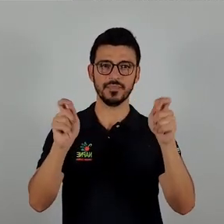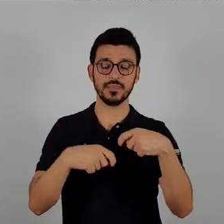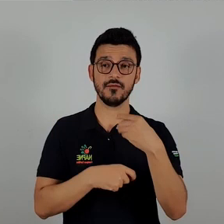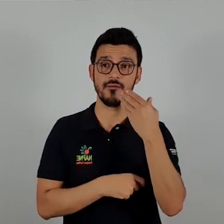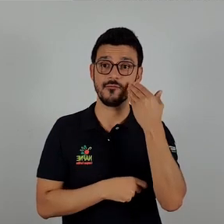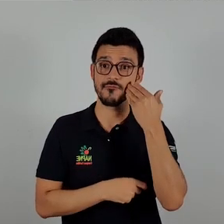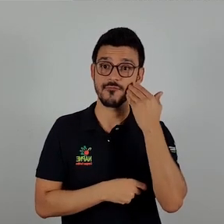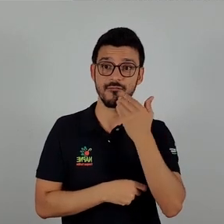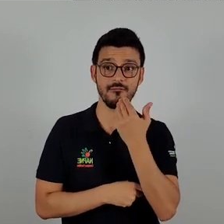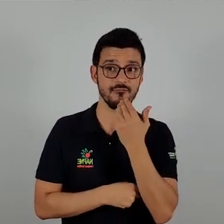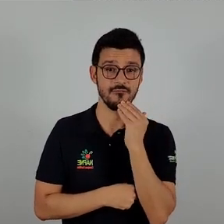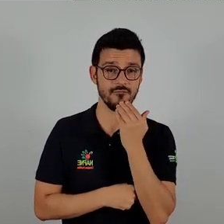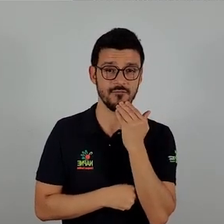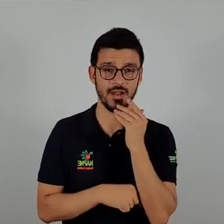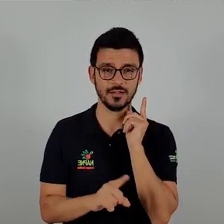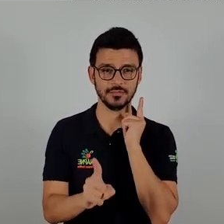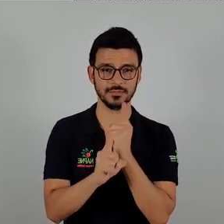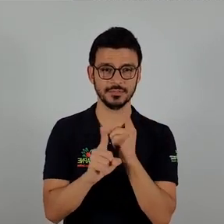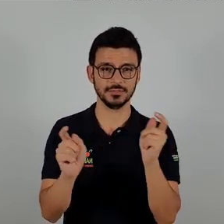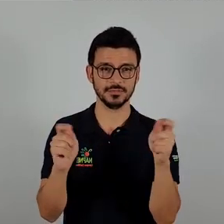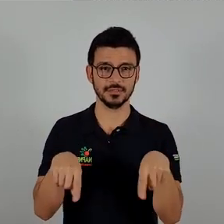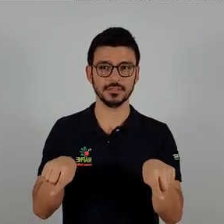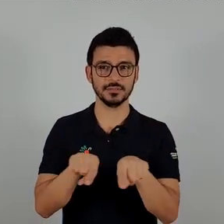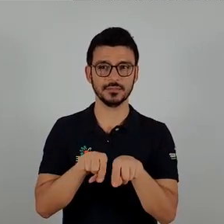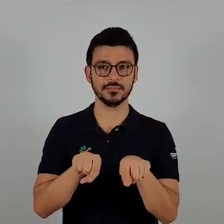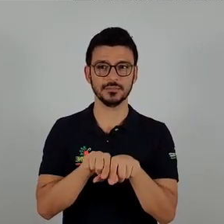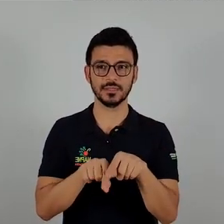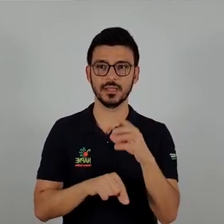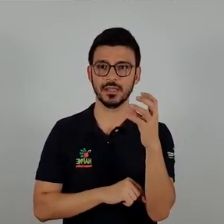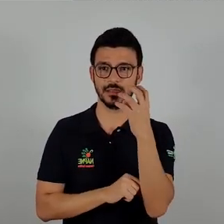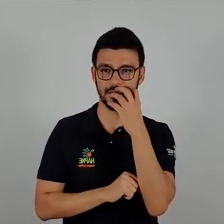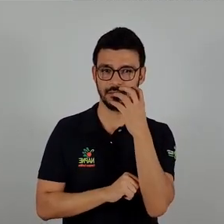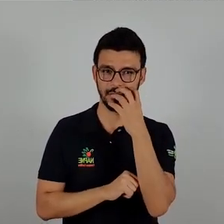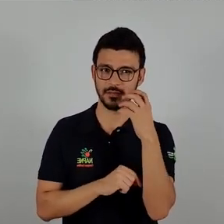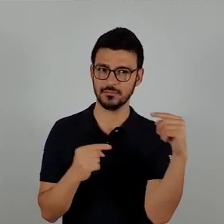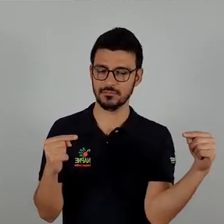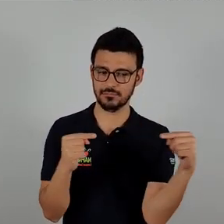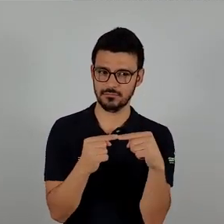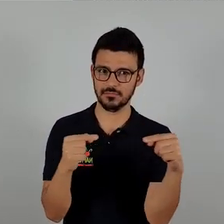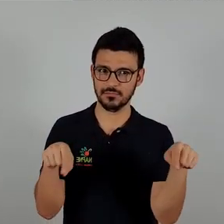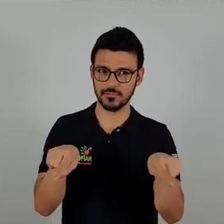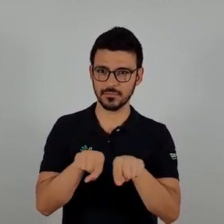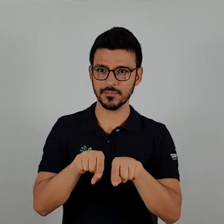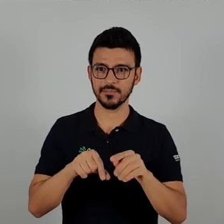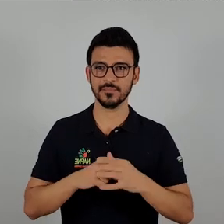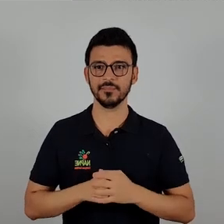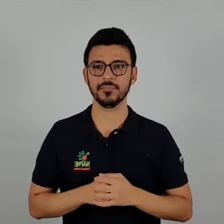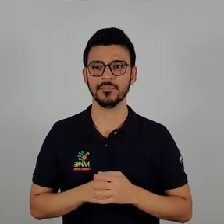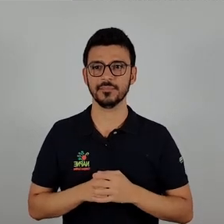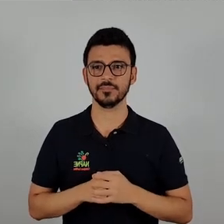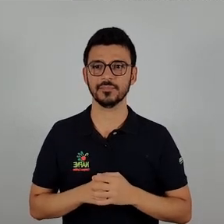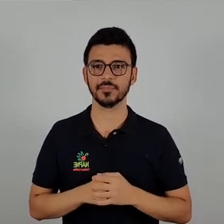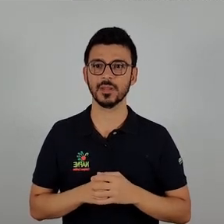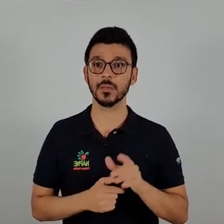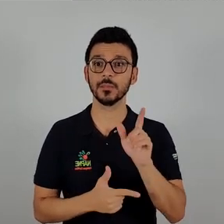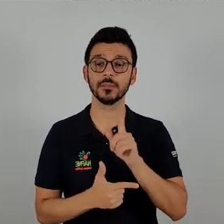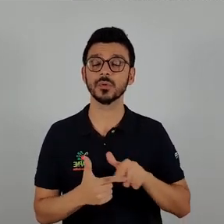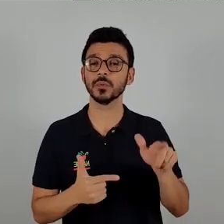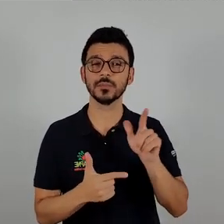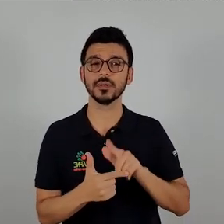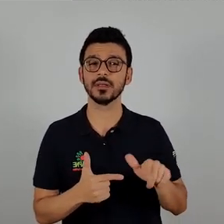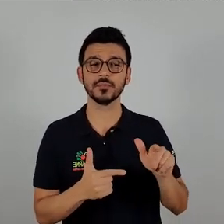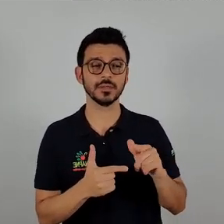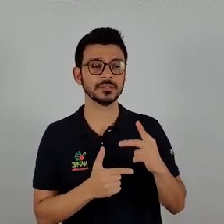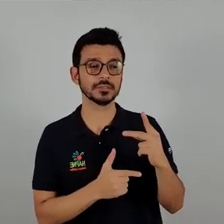isso que vocês, meninas, mulheres, aliás, parabéns pelo dia hoje, né? Tá? Olha aqui, ó. Por que dá muita espinha no queixo quando